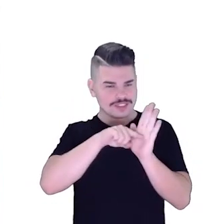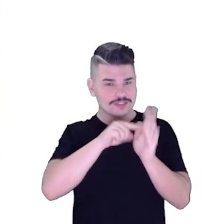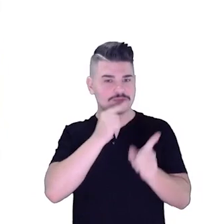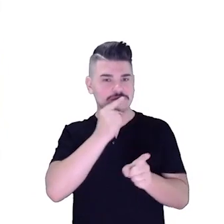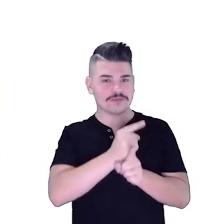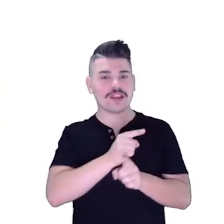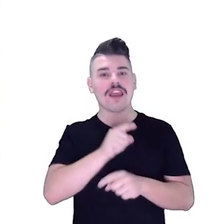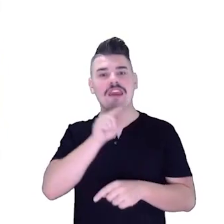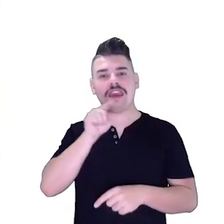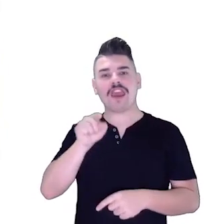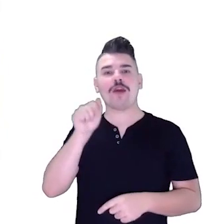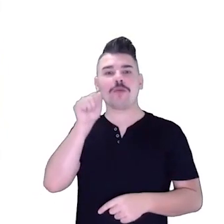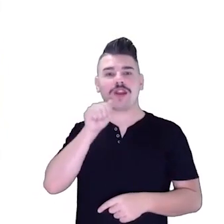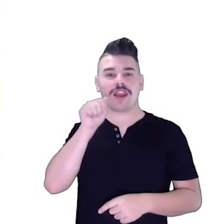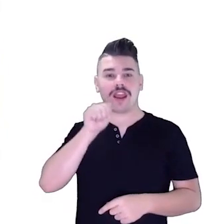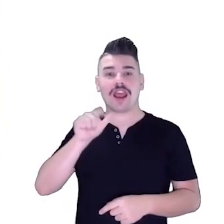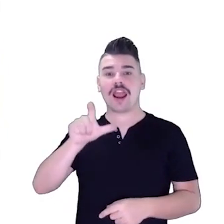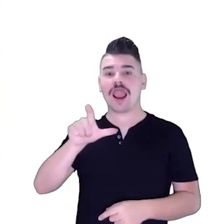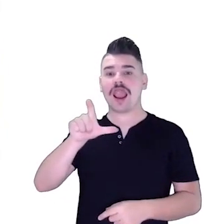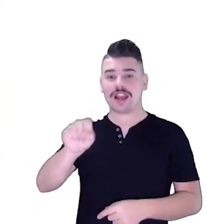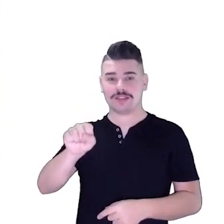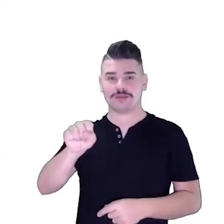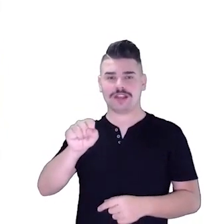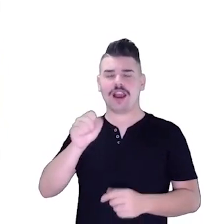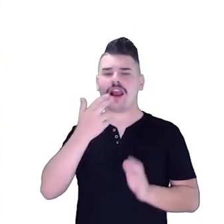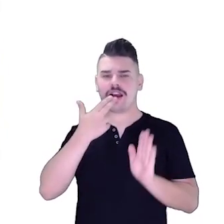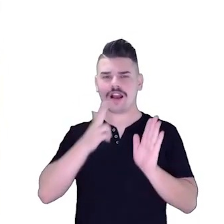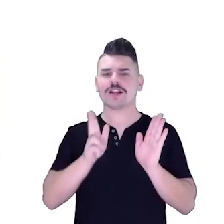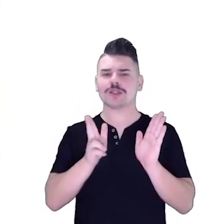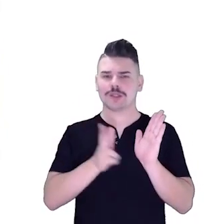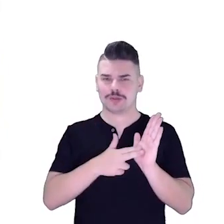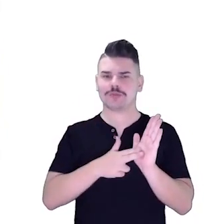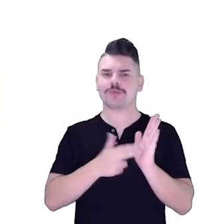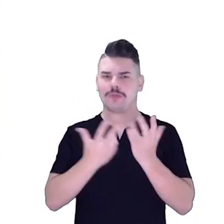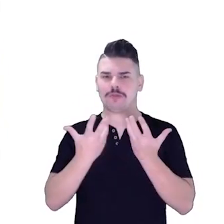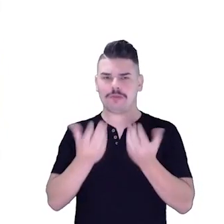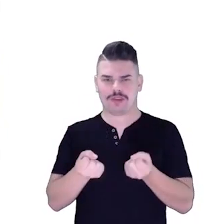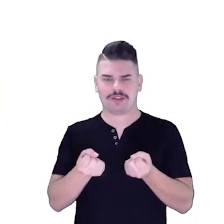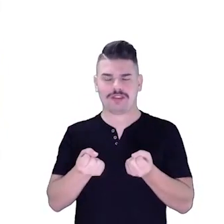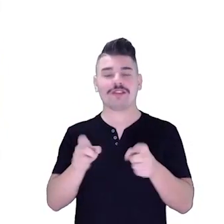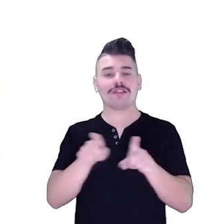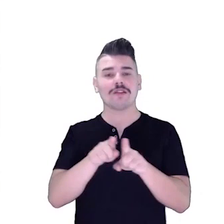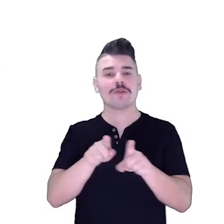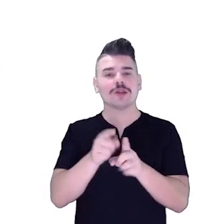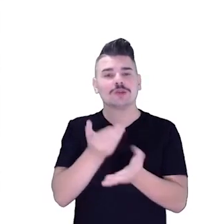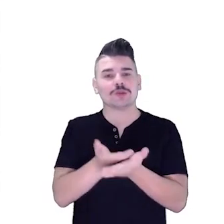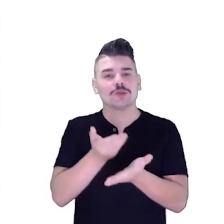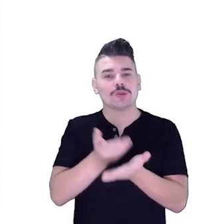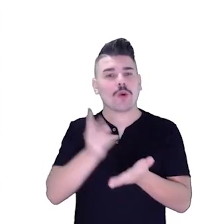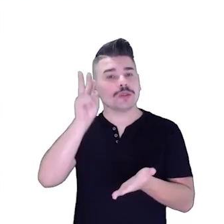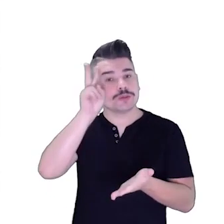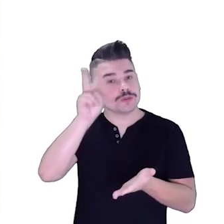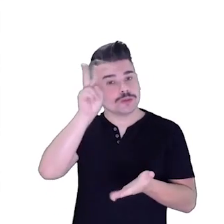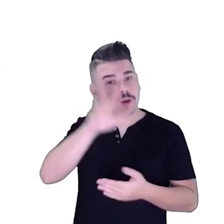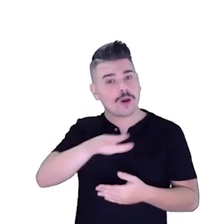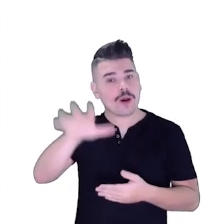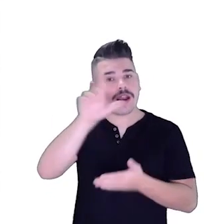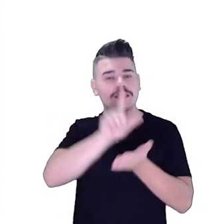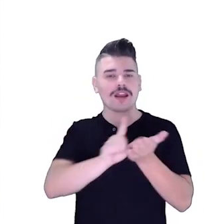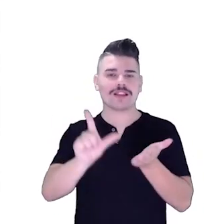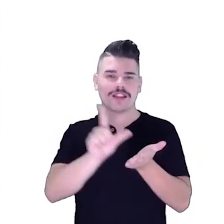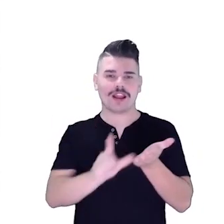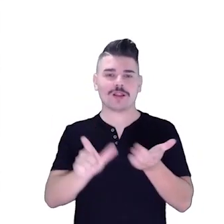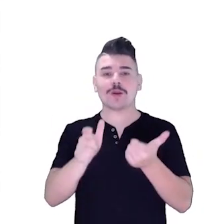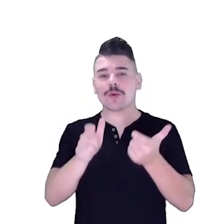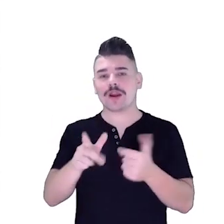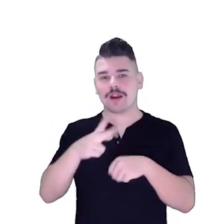A internet nos conta que ela é uma pessoa assumidamente lésbica, né, e que estudou história da literatura